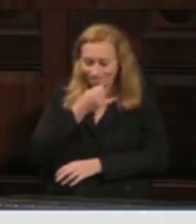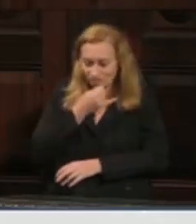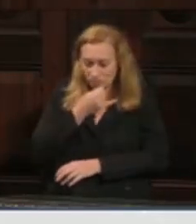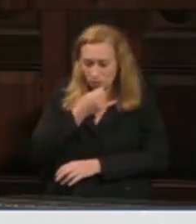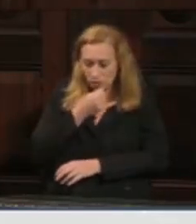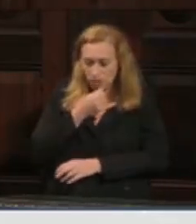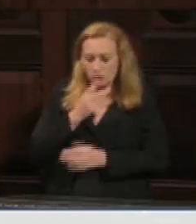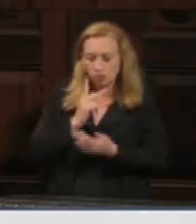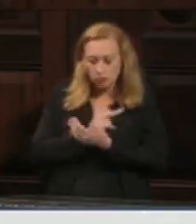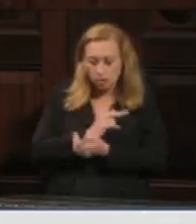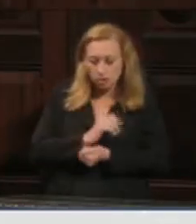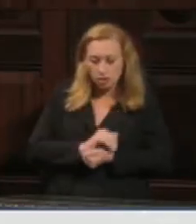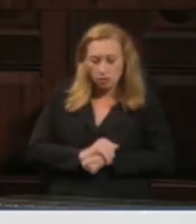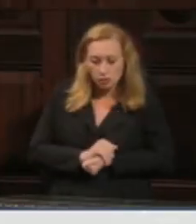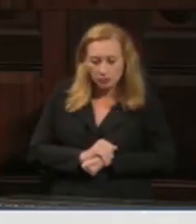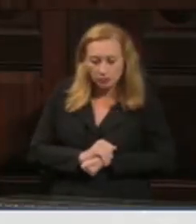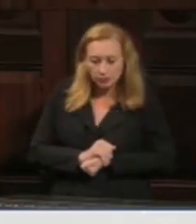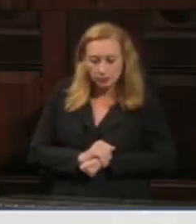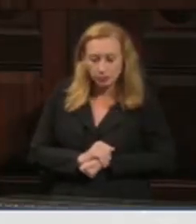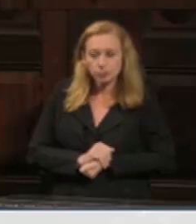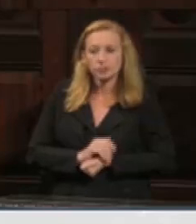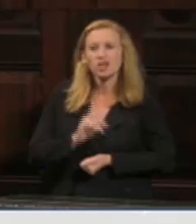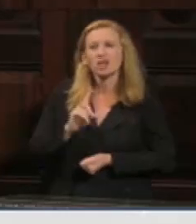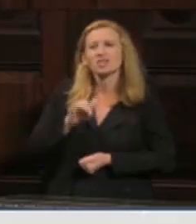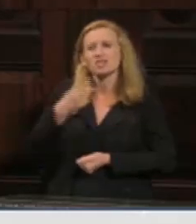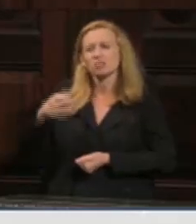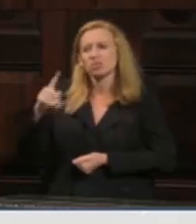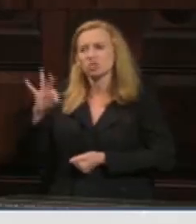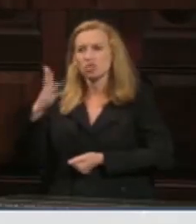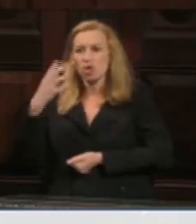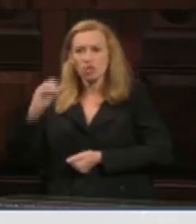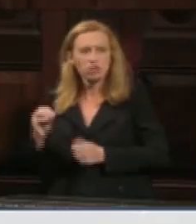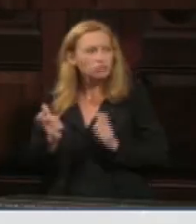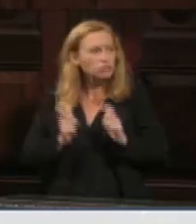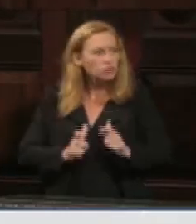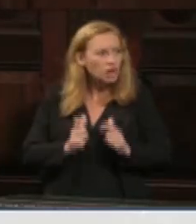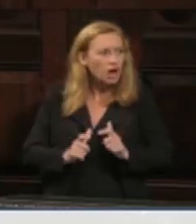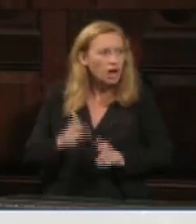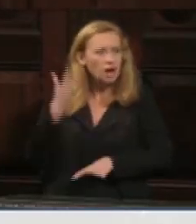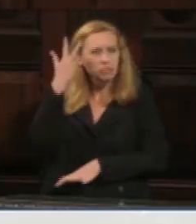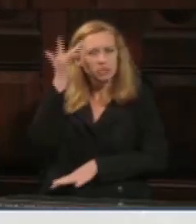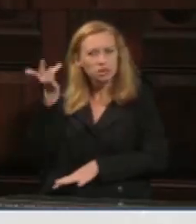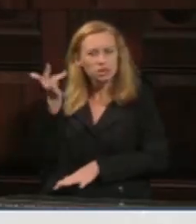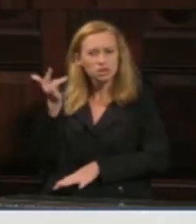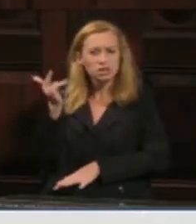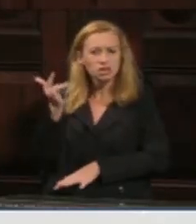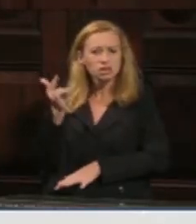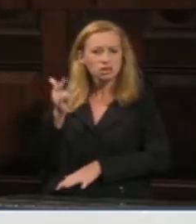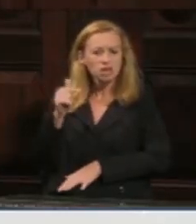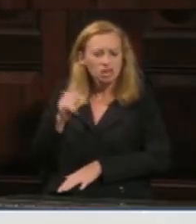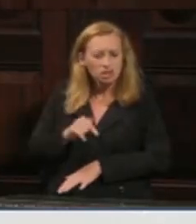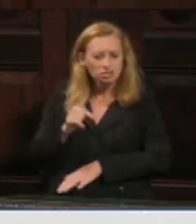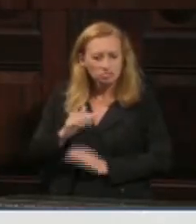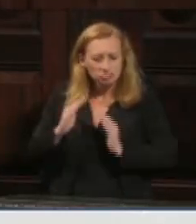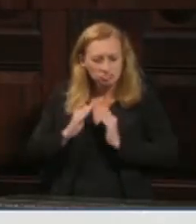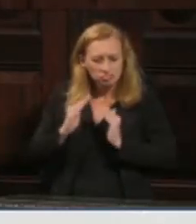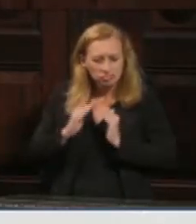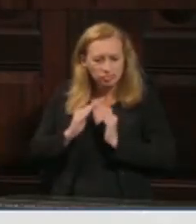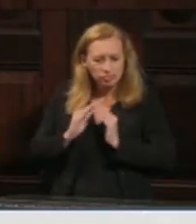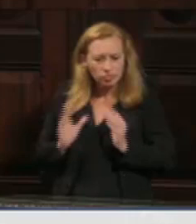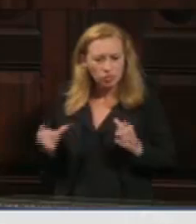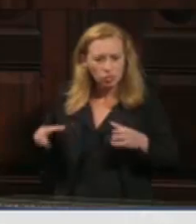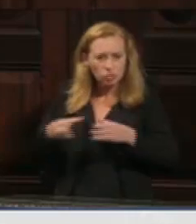da Supervia na estação São Cristóvão. Amanhã vai ser instaurada nessa casa a comissão